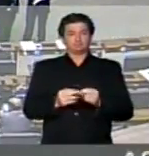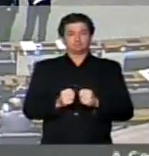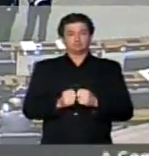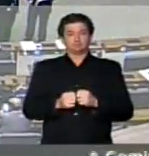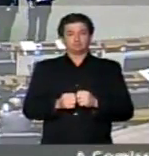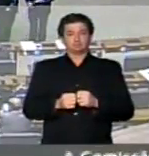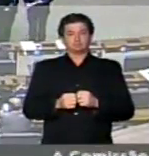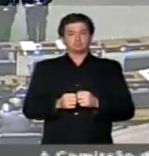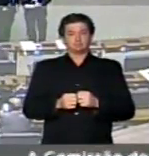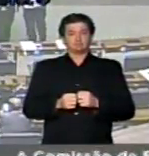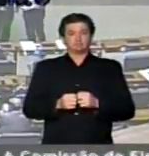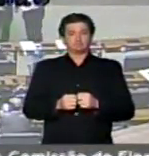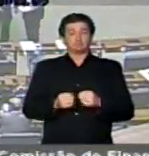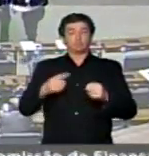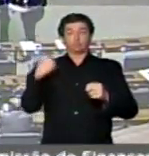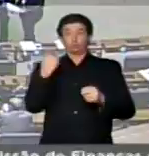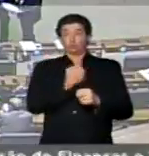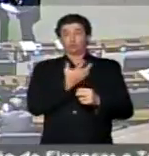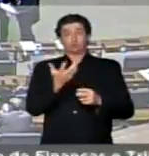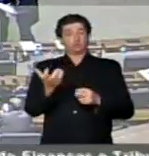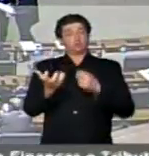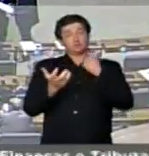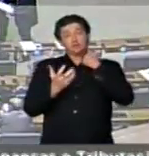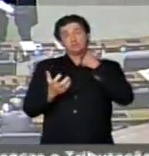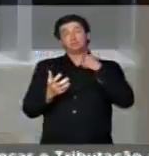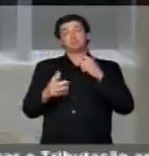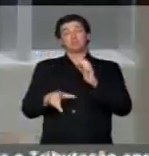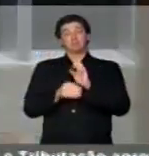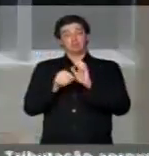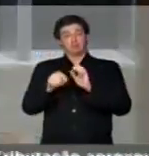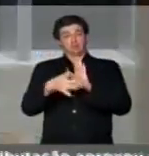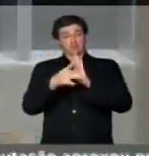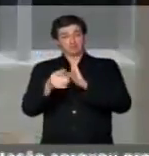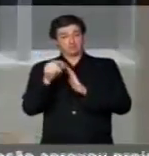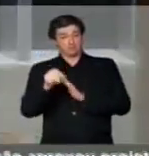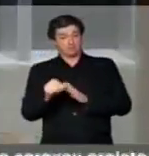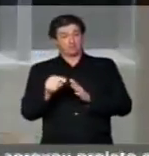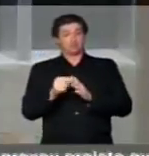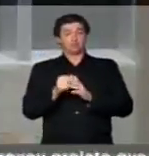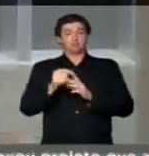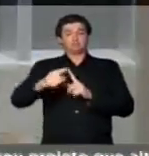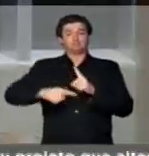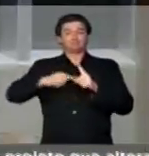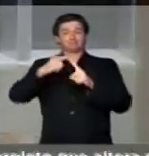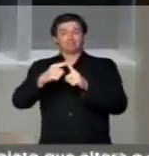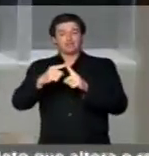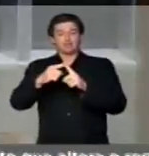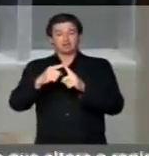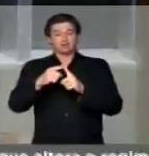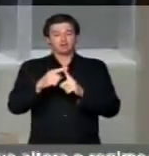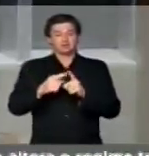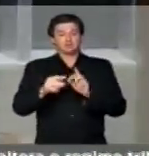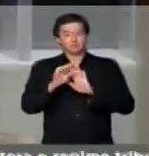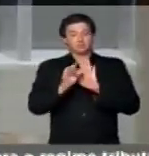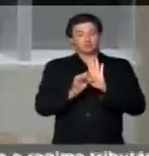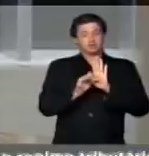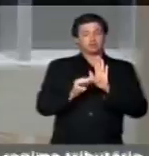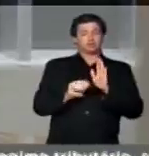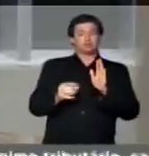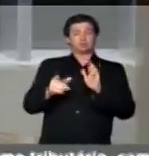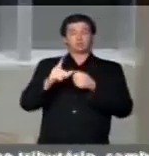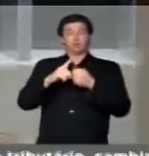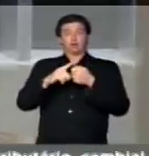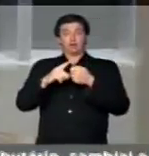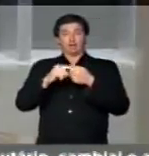nós queremos, nessa emenda, nesse destaque, acrescentar ao texto o